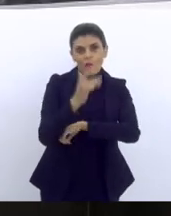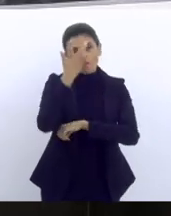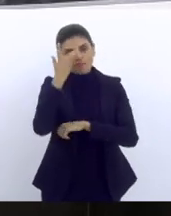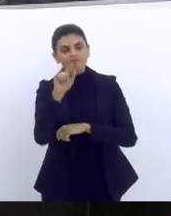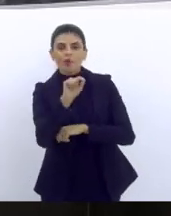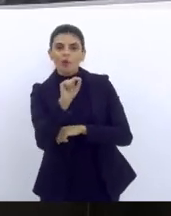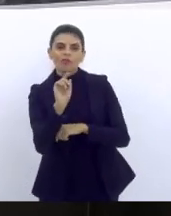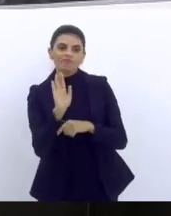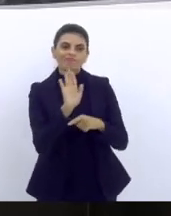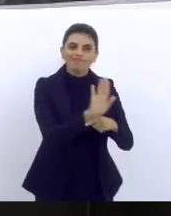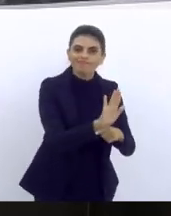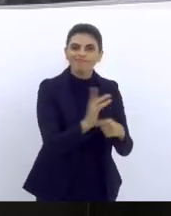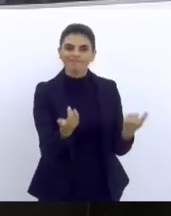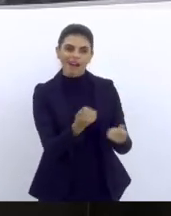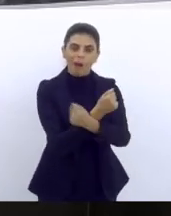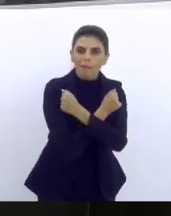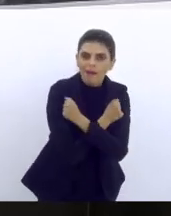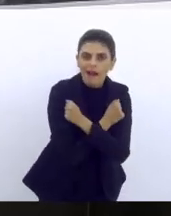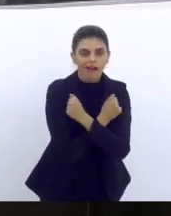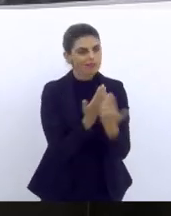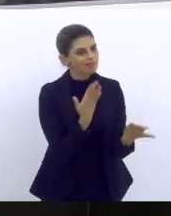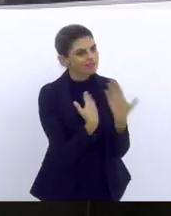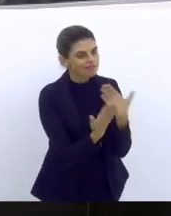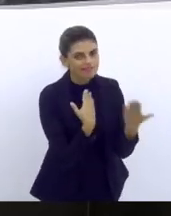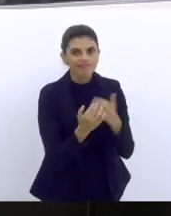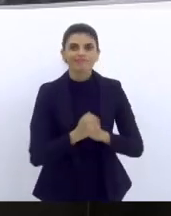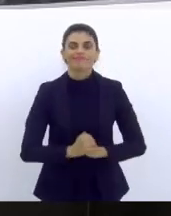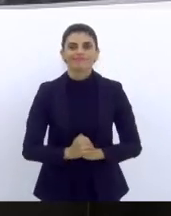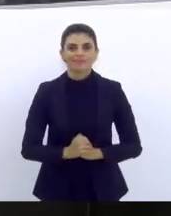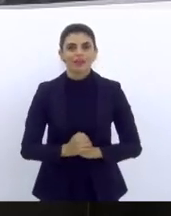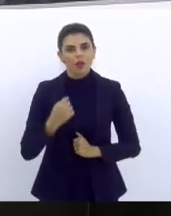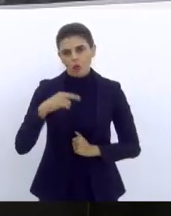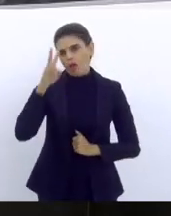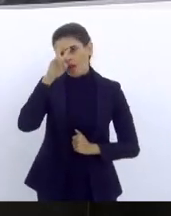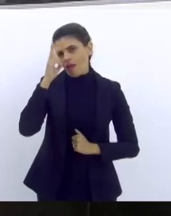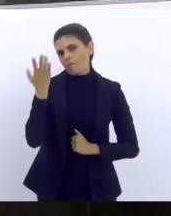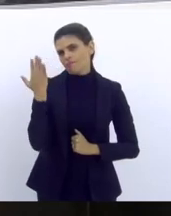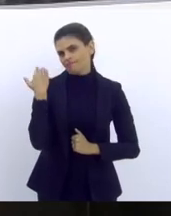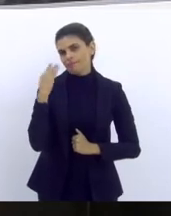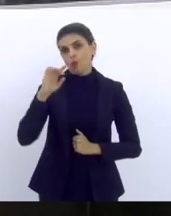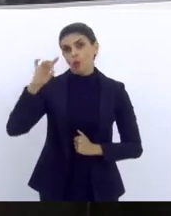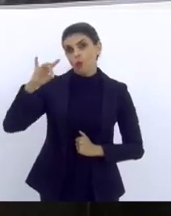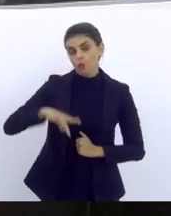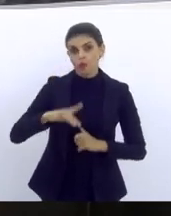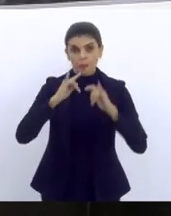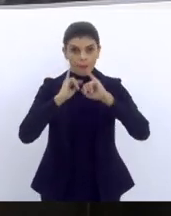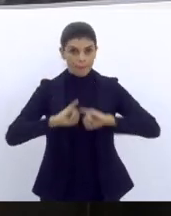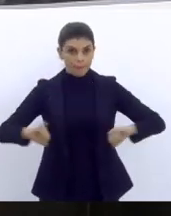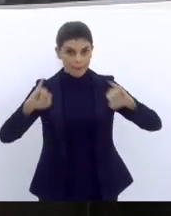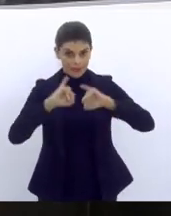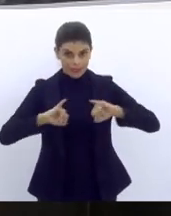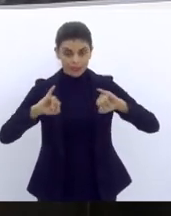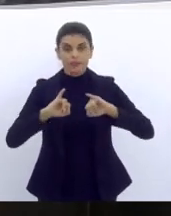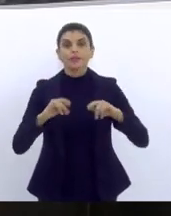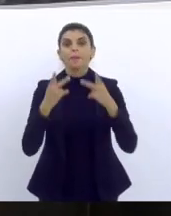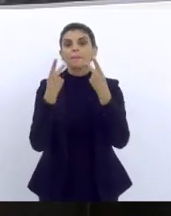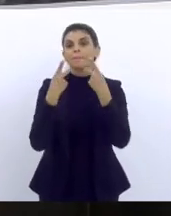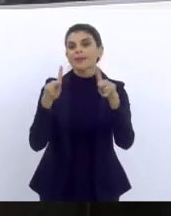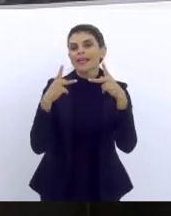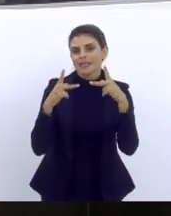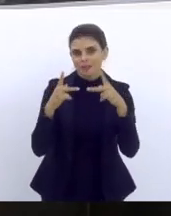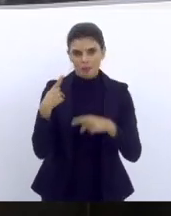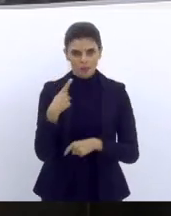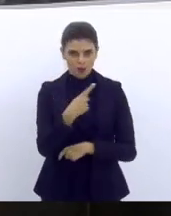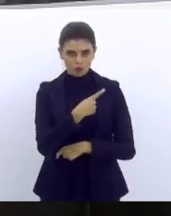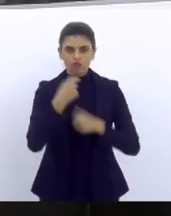abraço. E não só isso. Eu lembro que a última pregação que o pastor fez lá com a gente, lá, o Daniel Librelon, ele